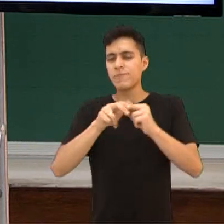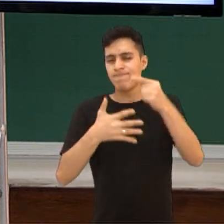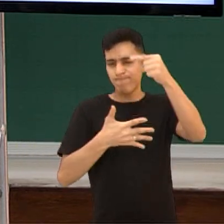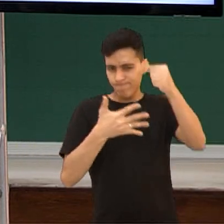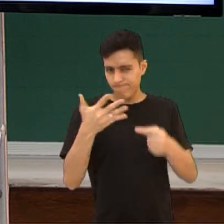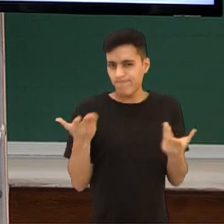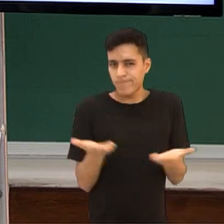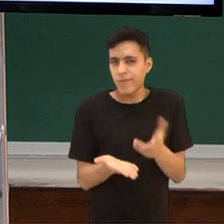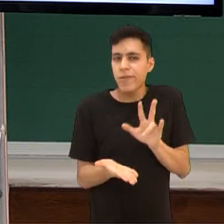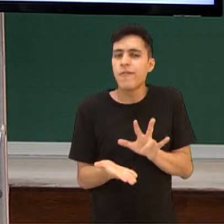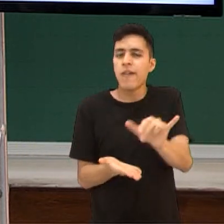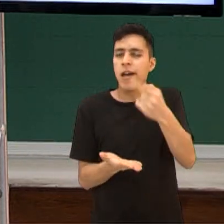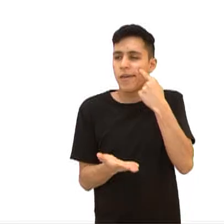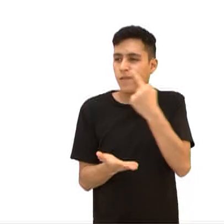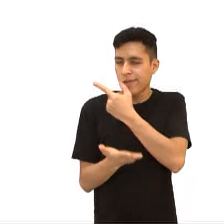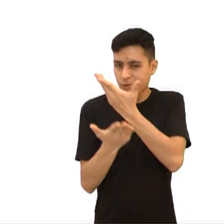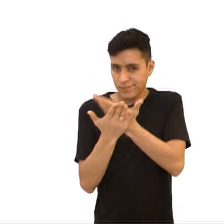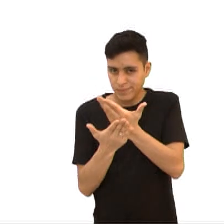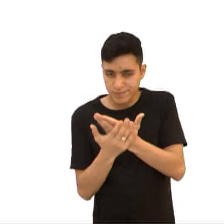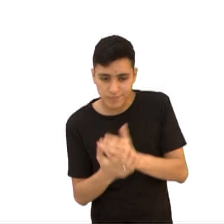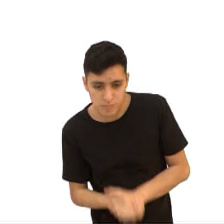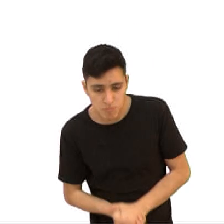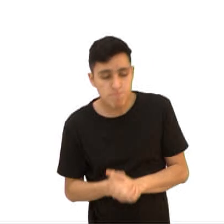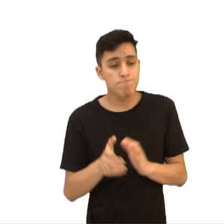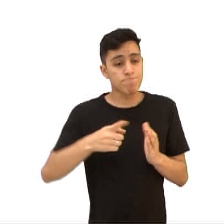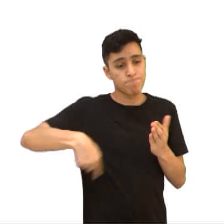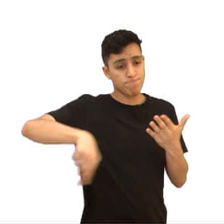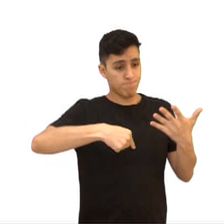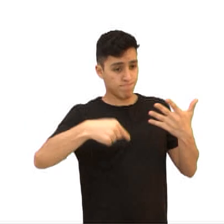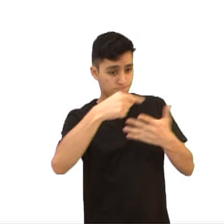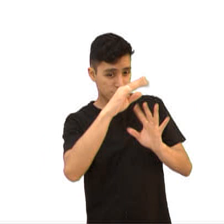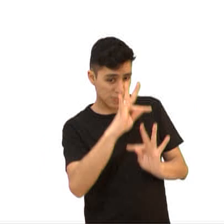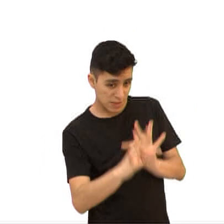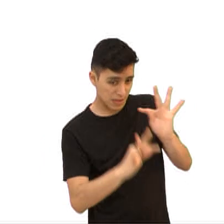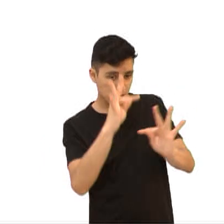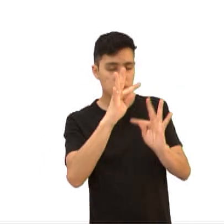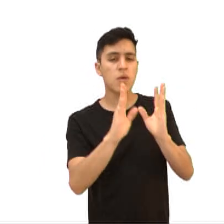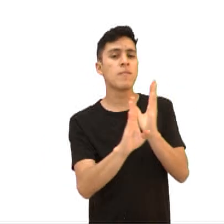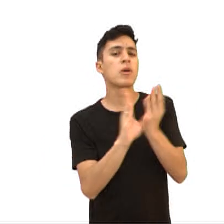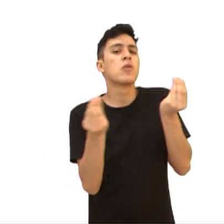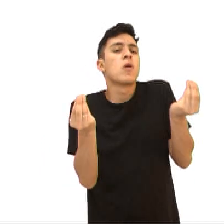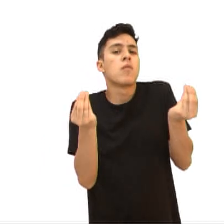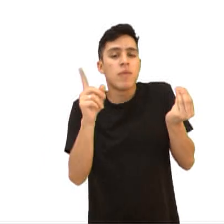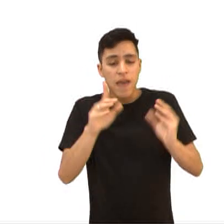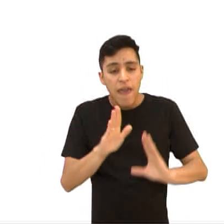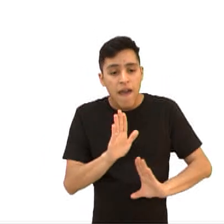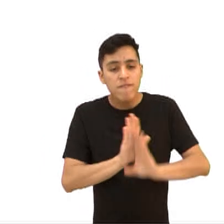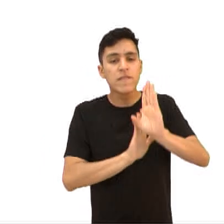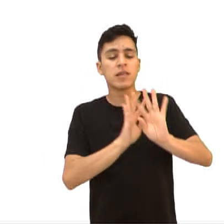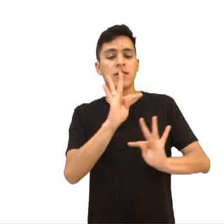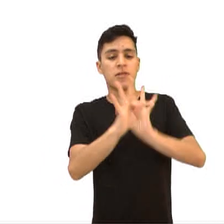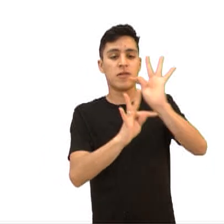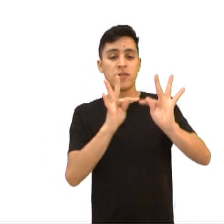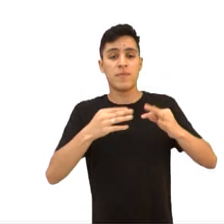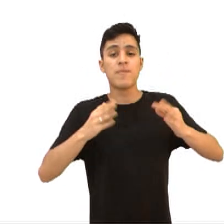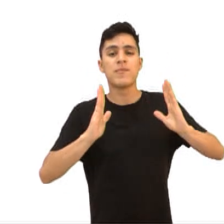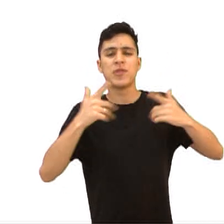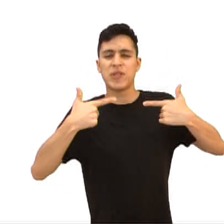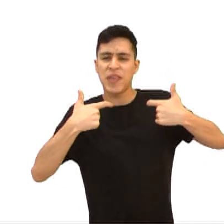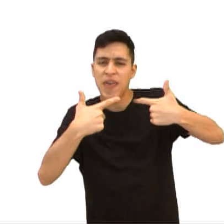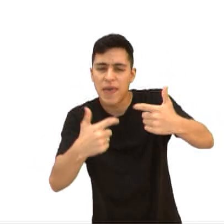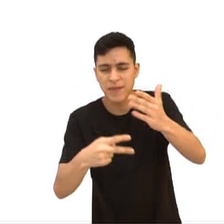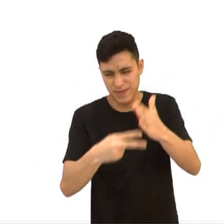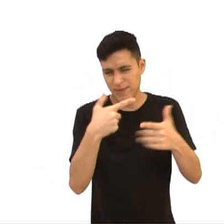aí. Ó. Muitas dessas tecnologias que utilizamos hoje em dia são provenientes de avanços tecnológicos da guerra, né? Da Segunda